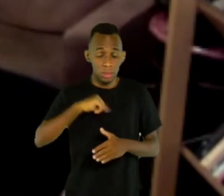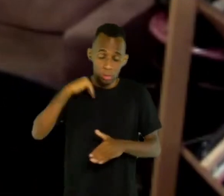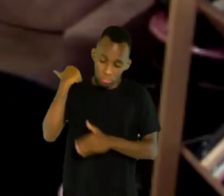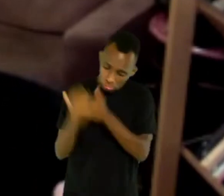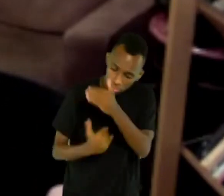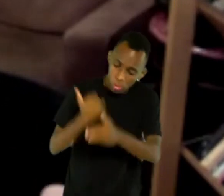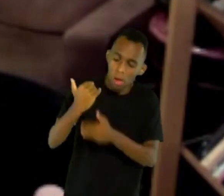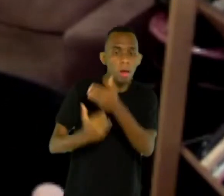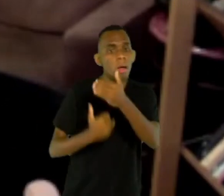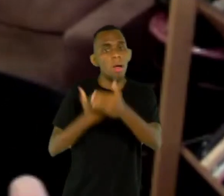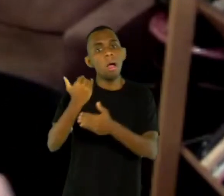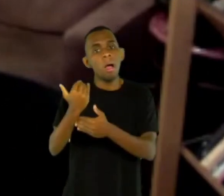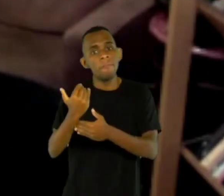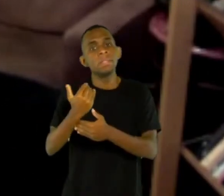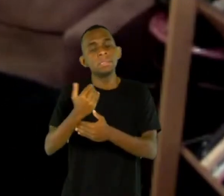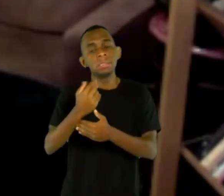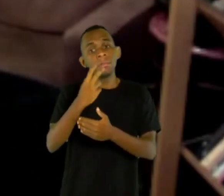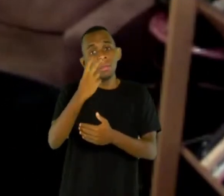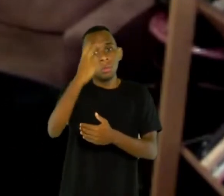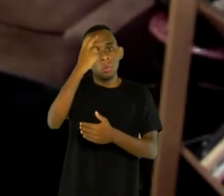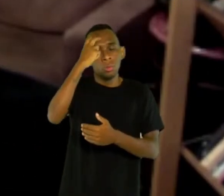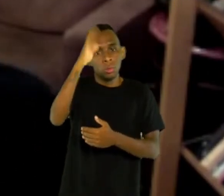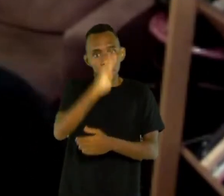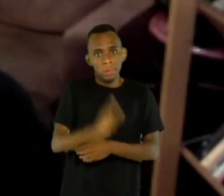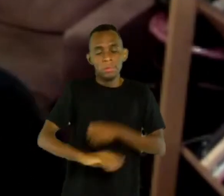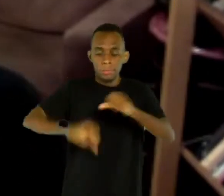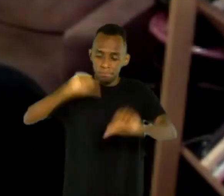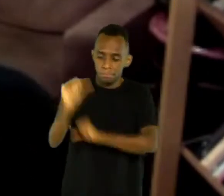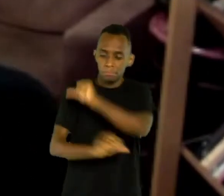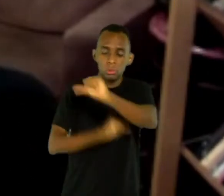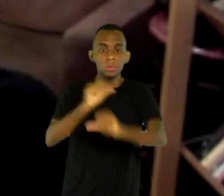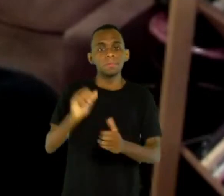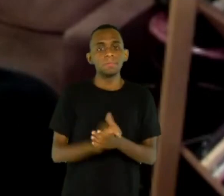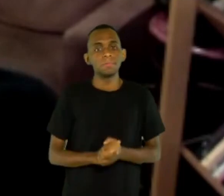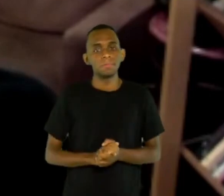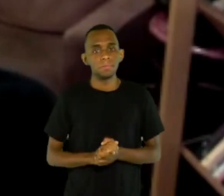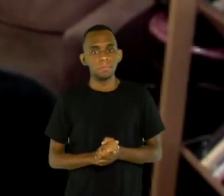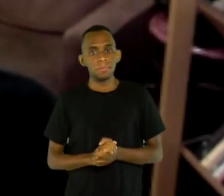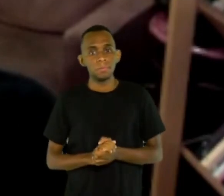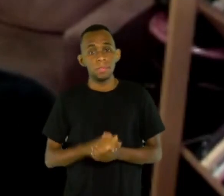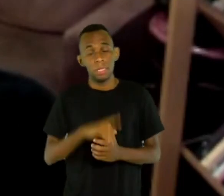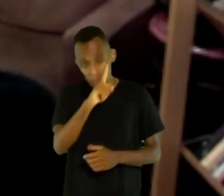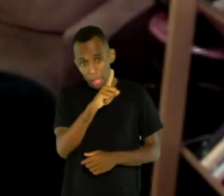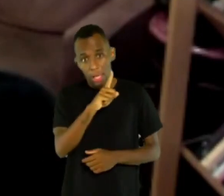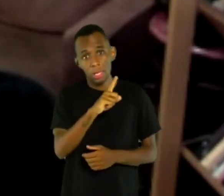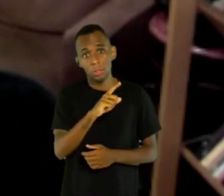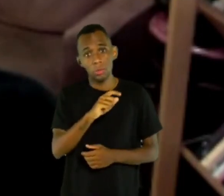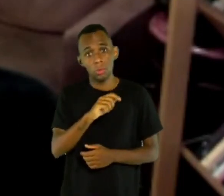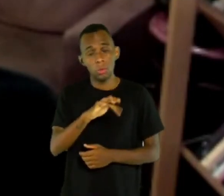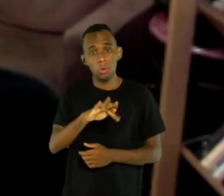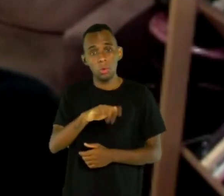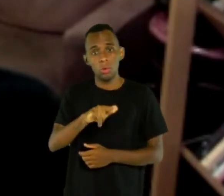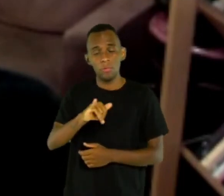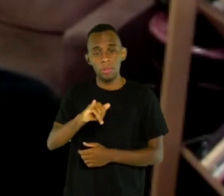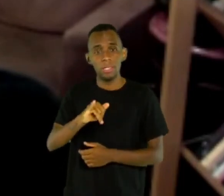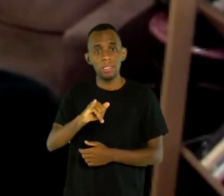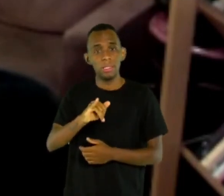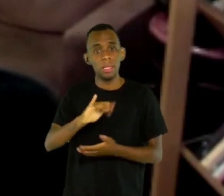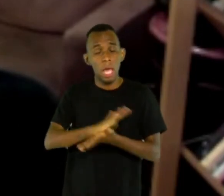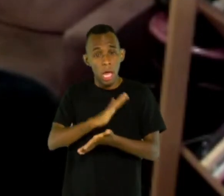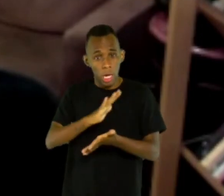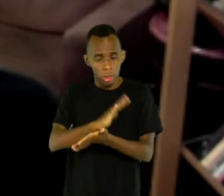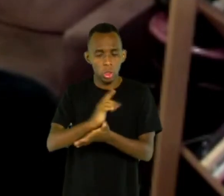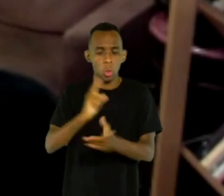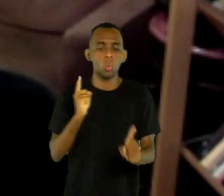vão mudar a cultura brasileira, né? Num Fliarachá, eu me encontrei com a Bianca, que estava